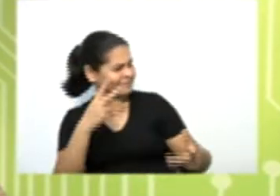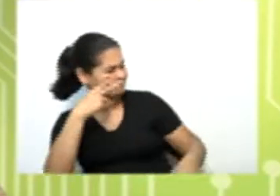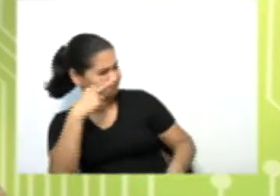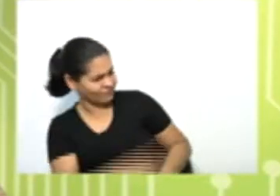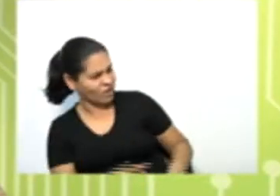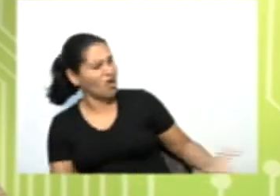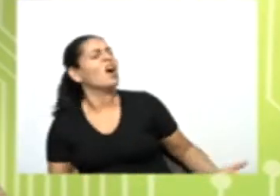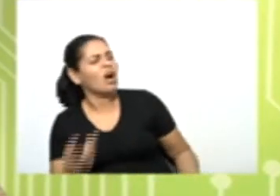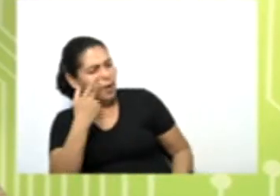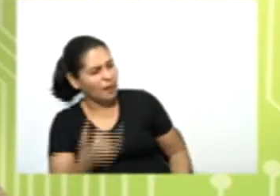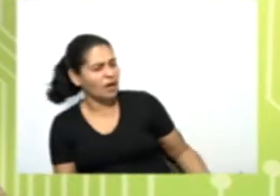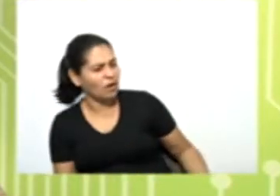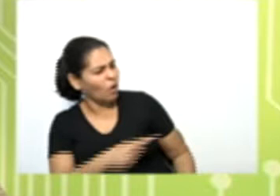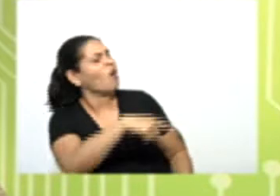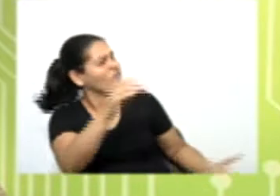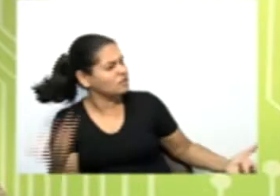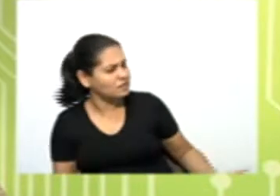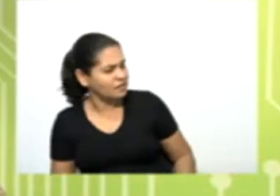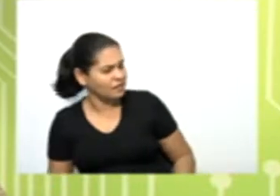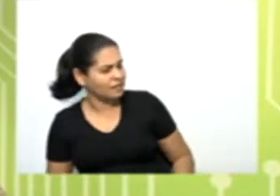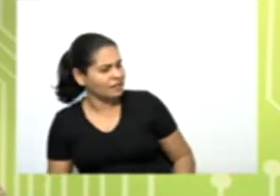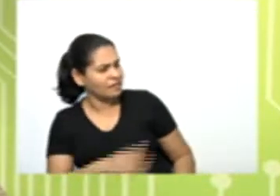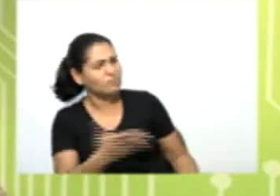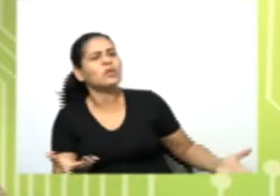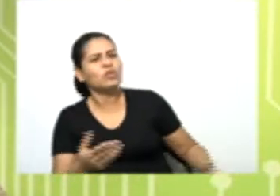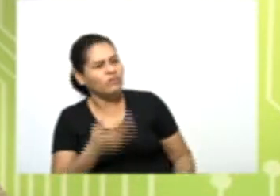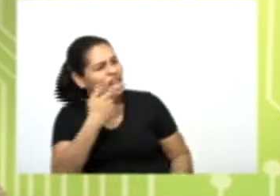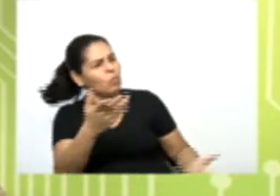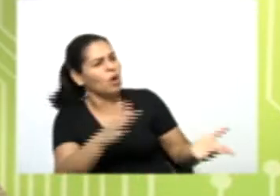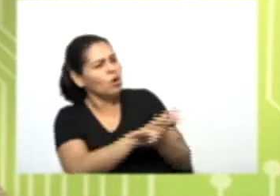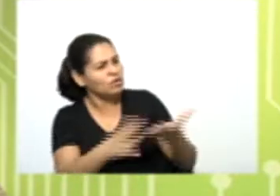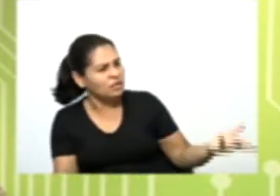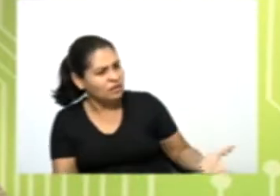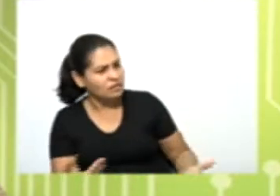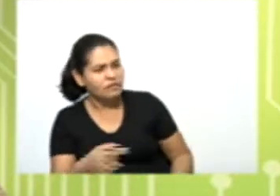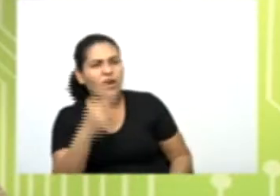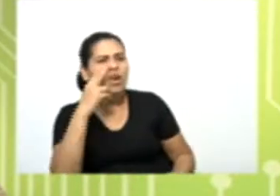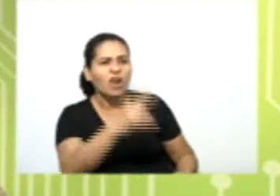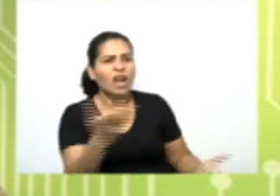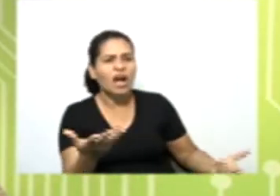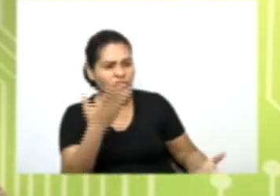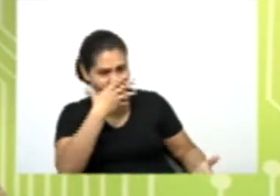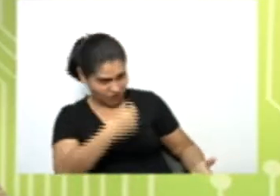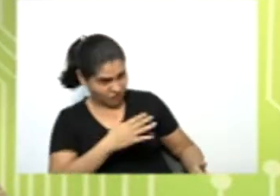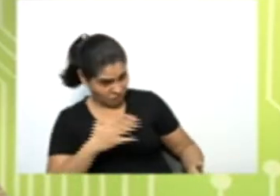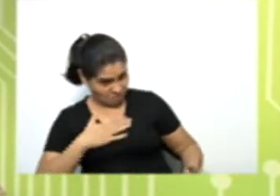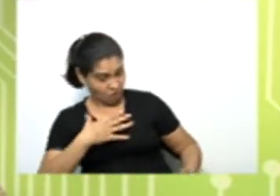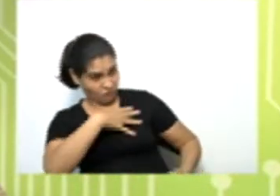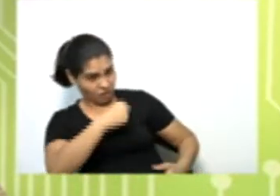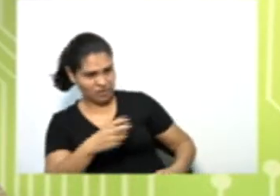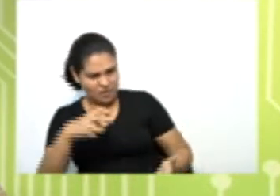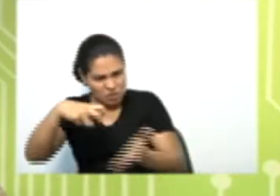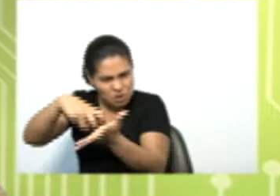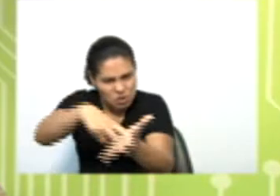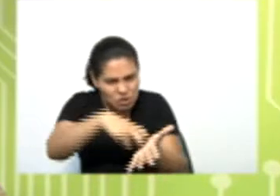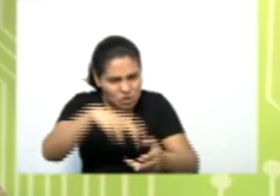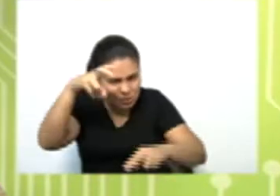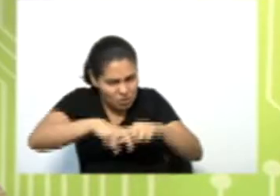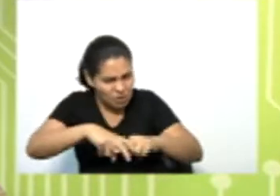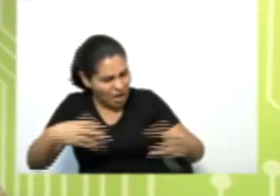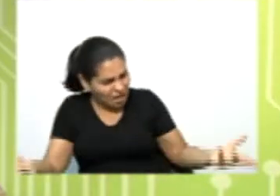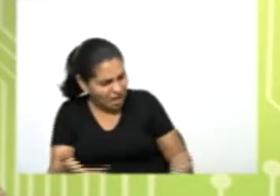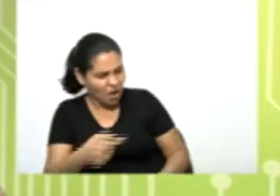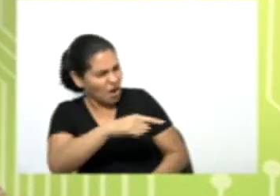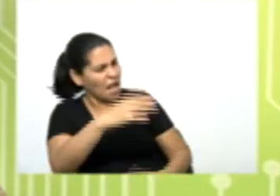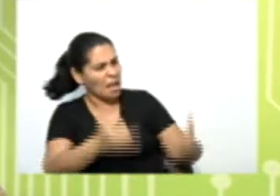para aquele pai e diz assim: meu senhor, toma uma atitude. Que história é essa? Se fosse os meus filhos, já estava tudo de castigo, sentadinho aqui.